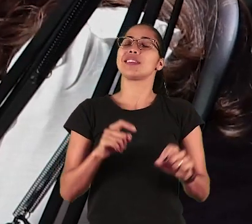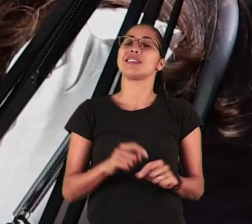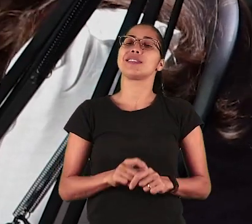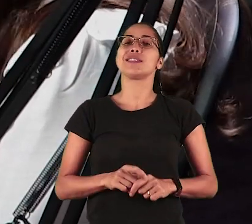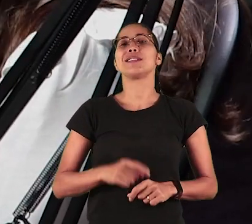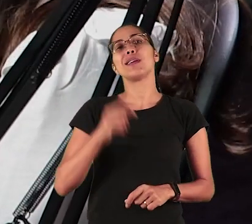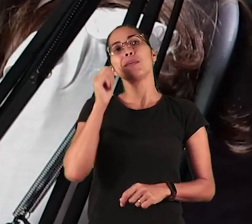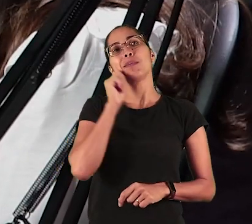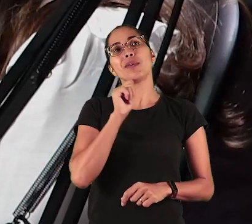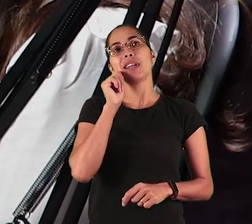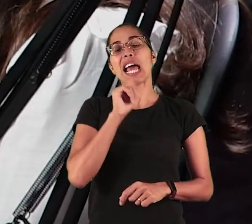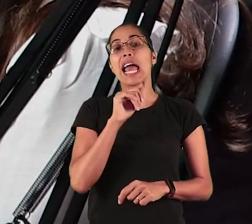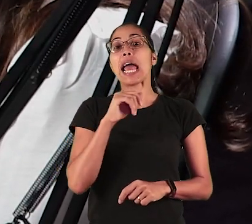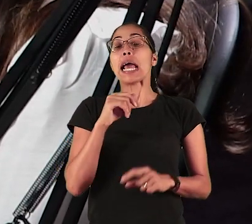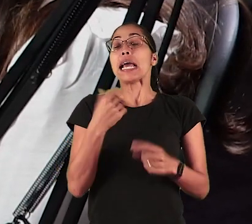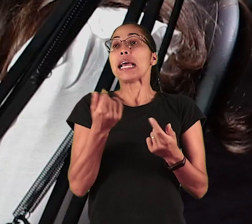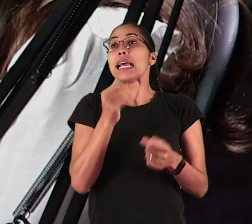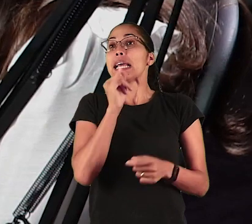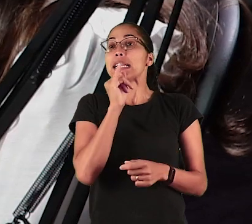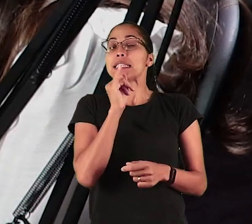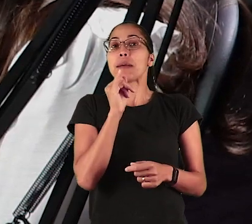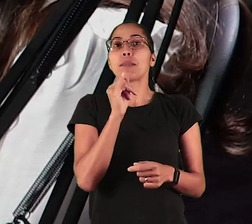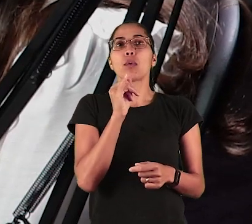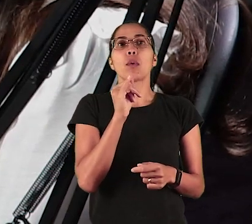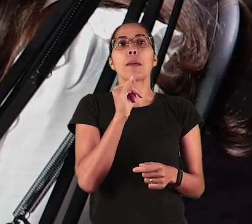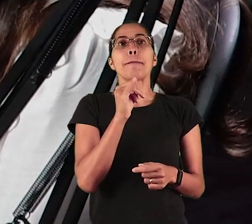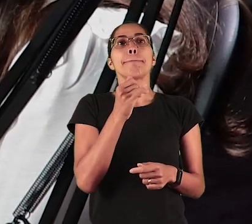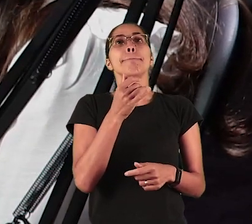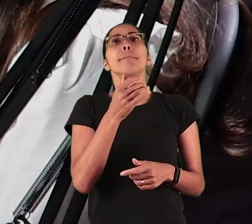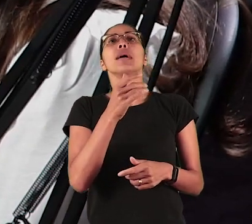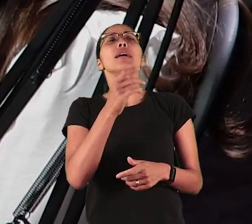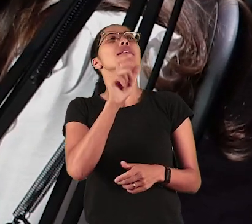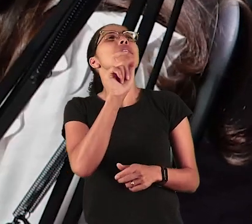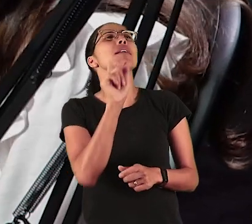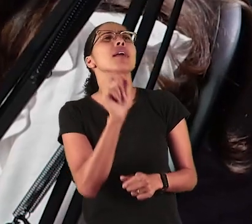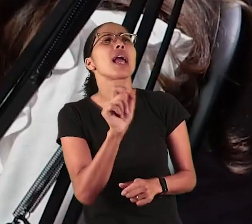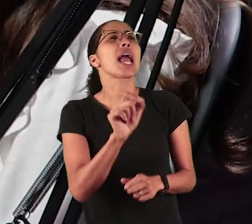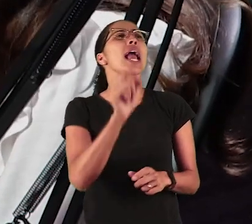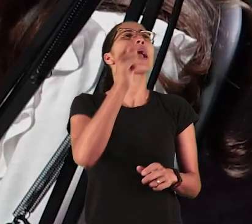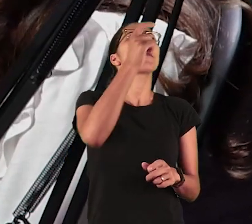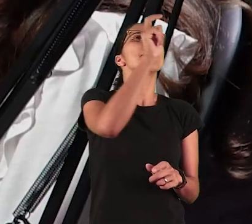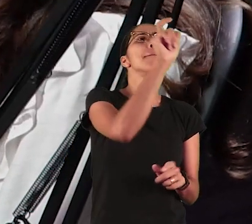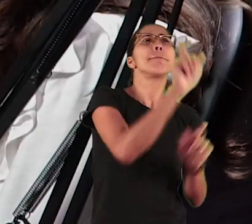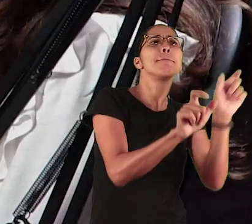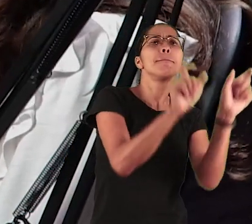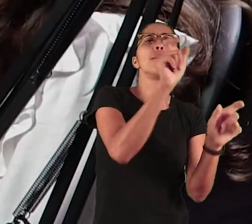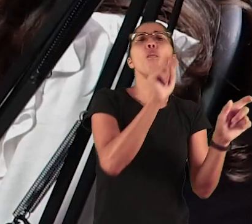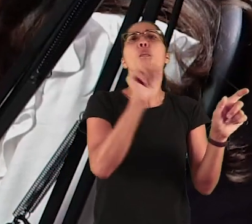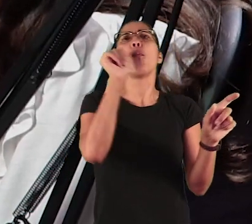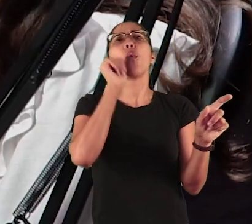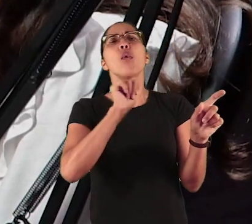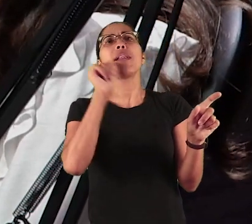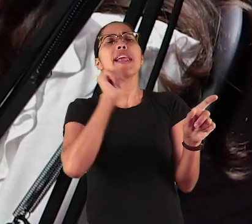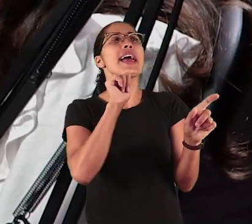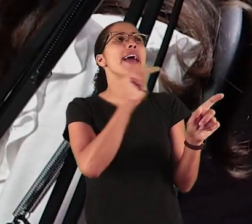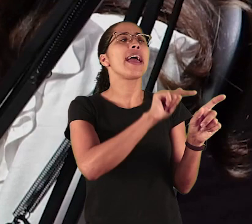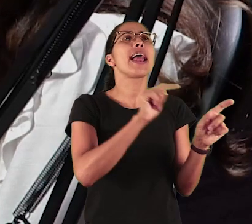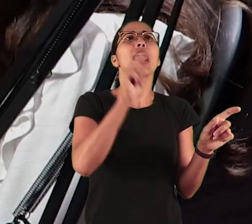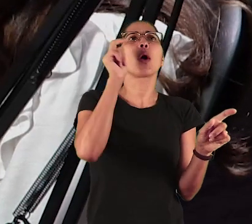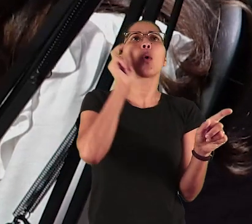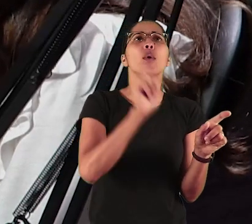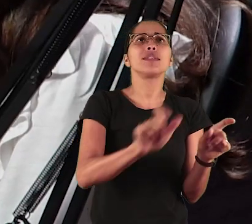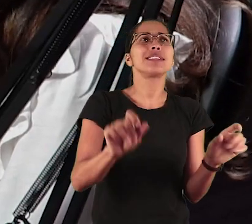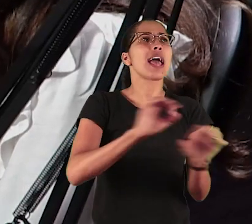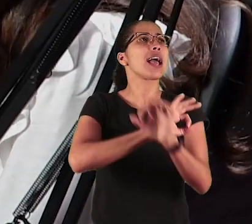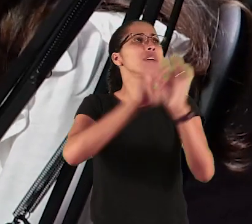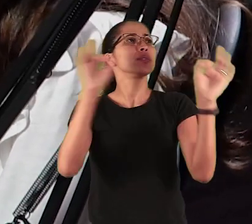aí a gente não tem muito em quem se espelhar né quem são as mulheres que hoje são muito bem cedidas e que fizeram Quais foram as